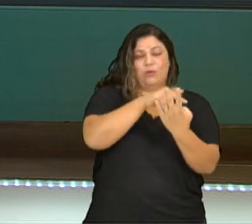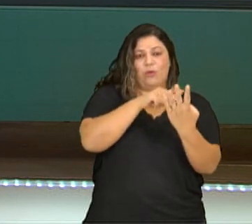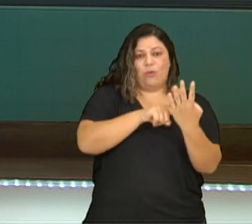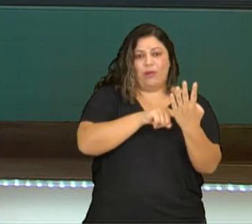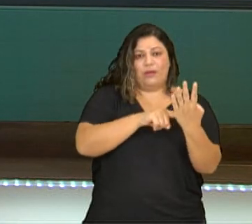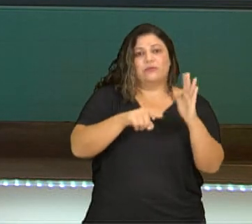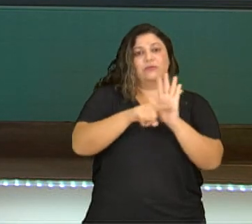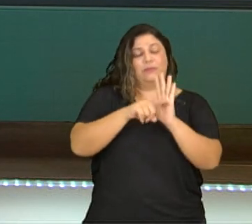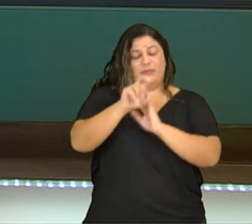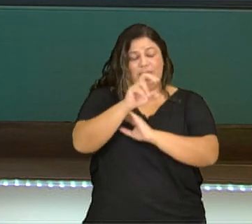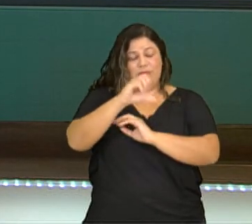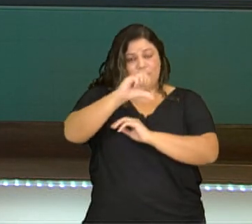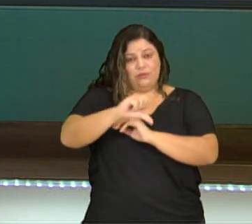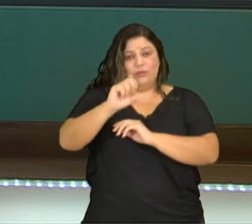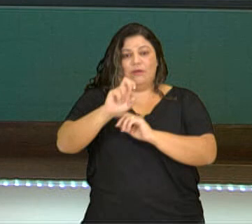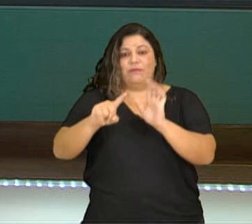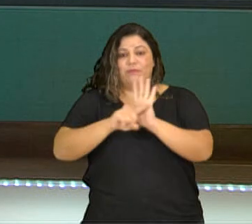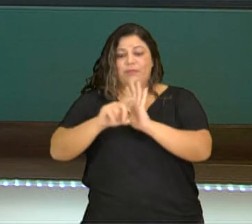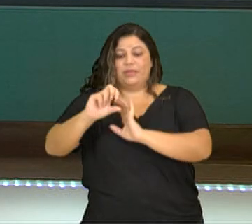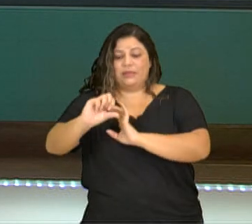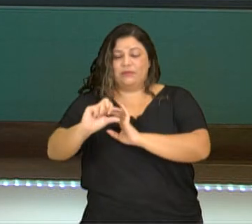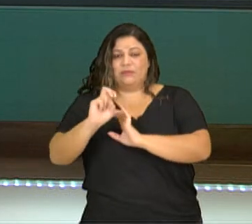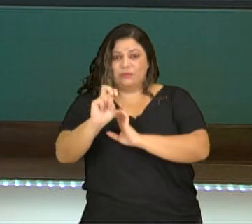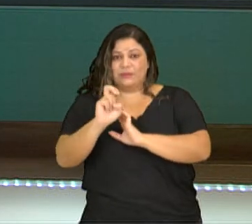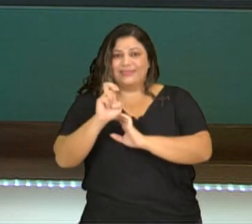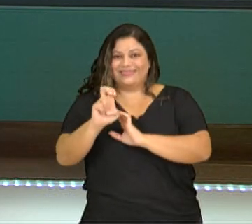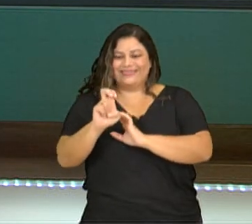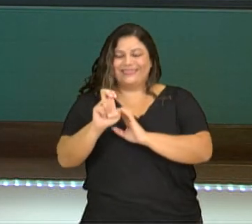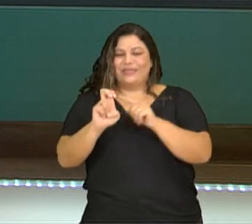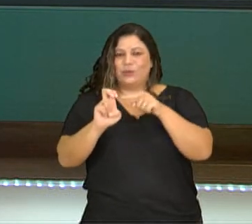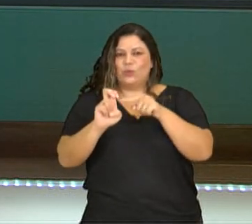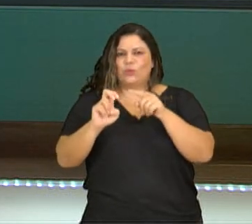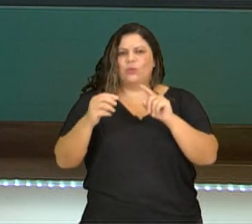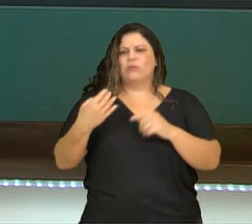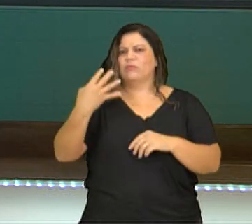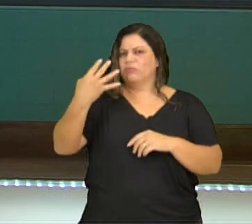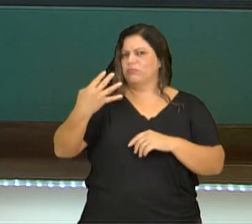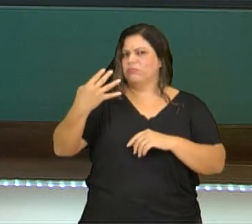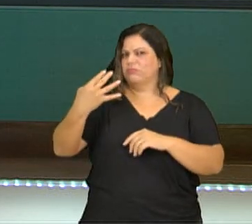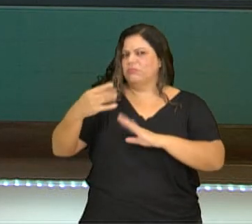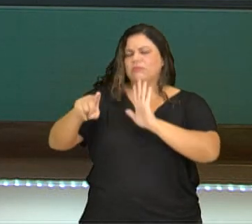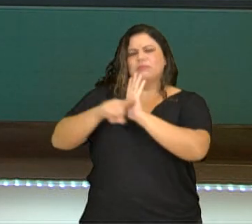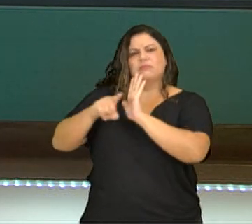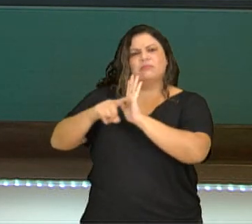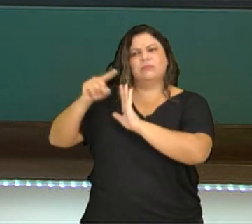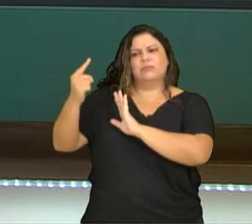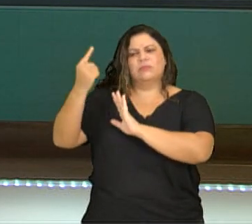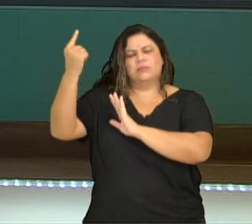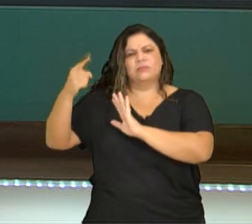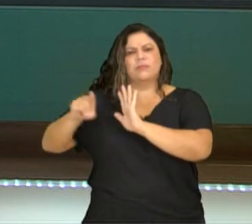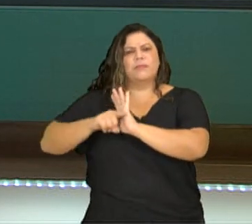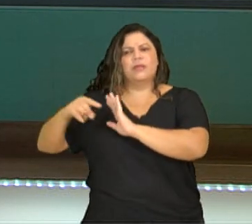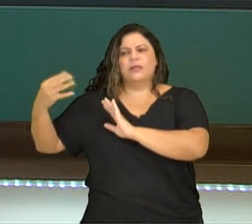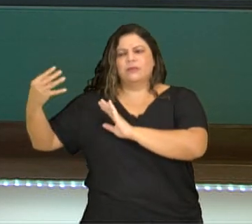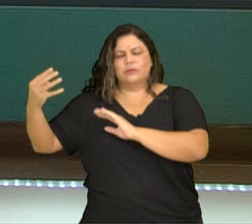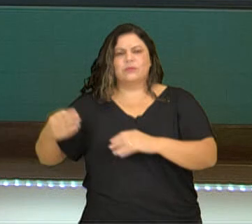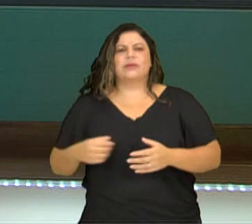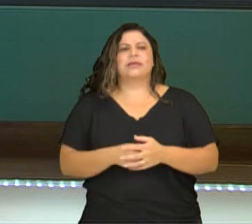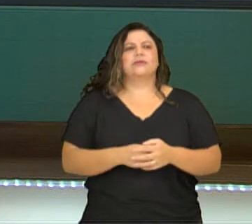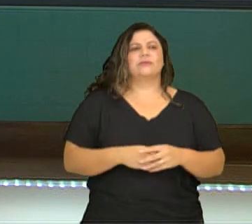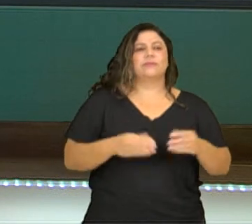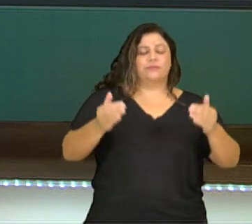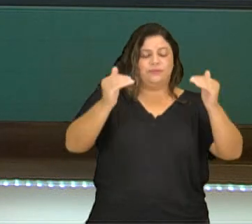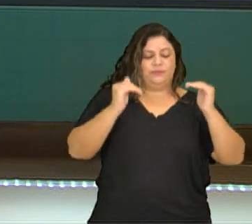quê? Menos 5. E 4 dividido por menos 1, menos 4. Então veja, menos